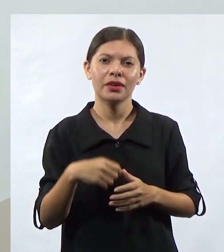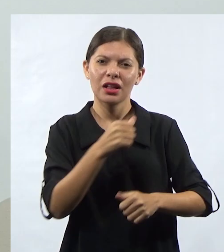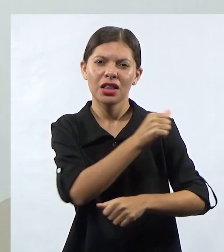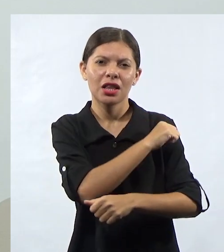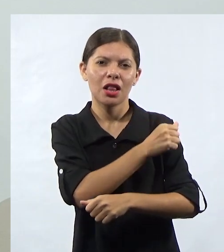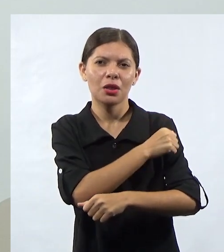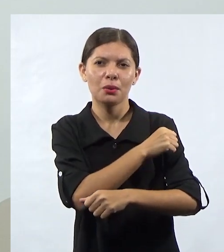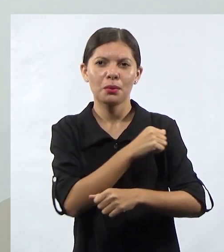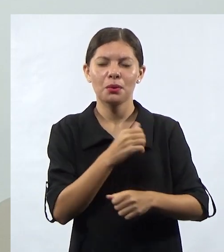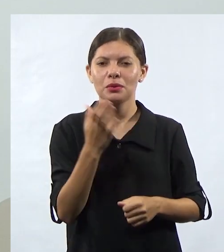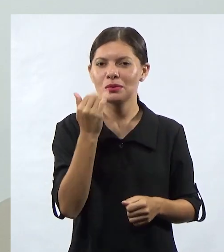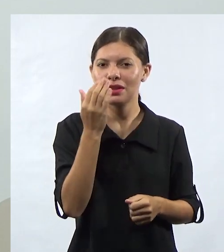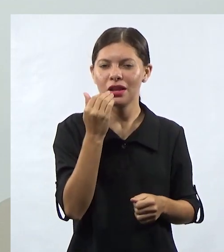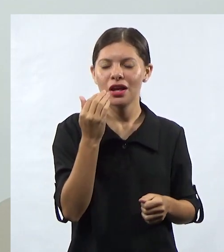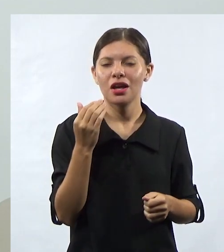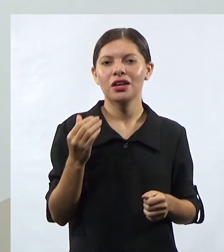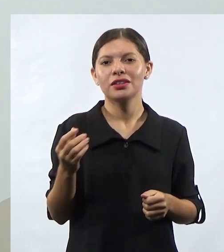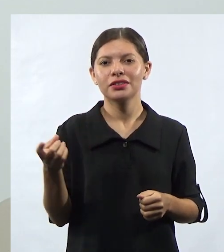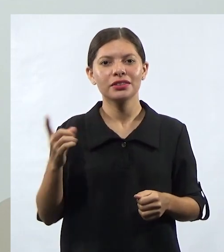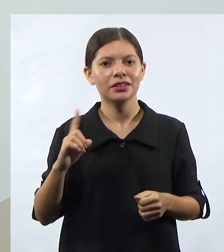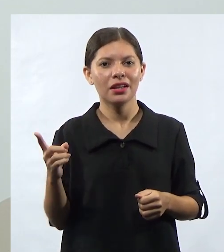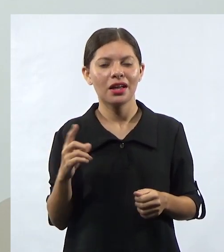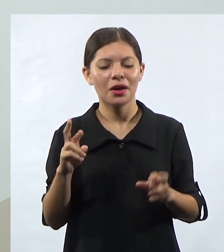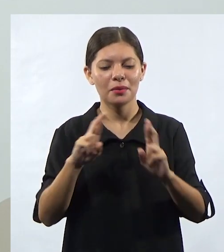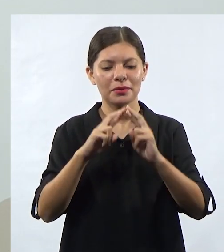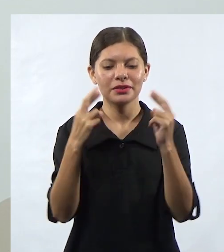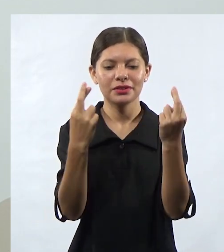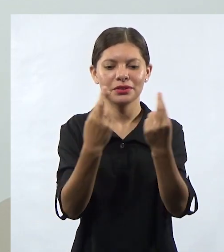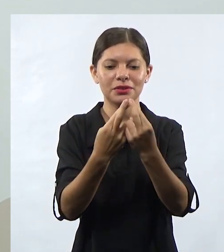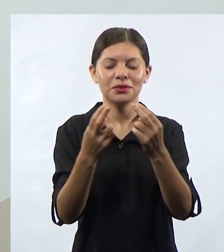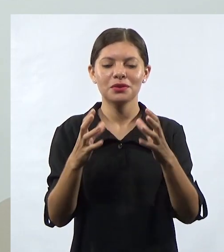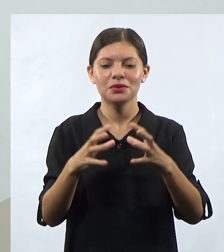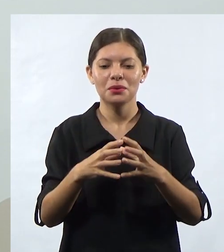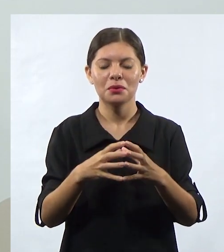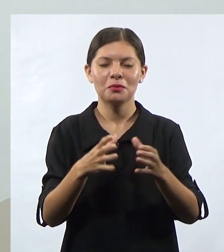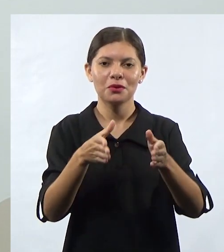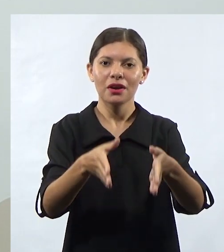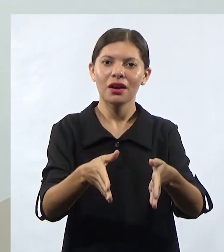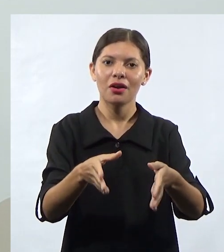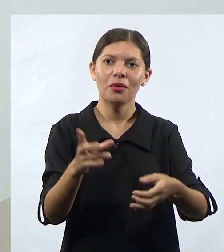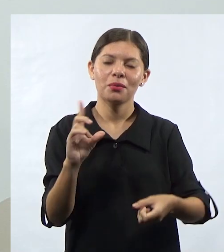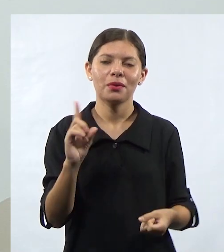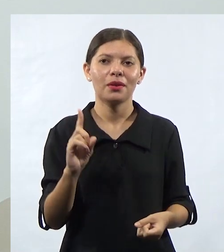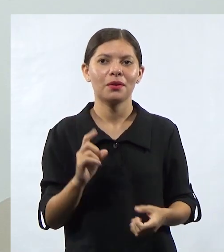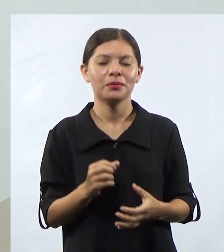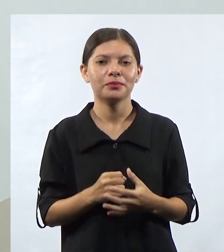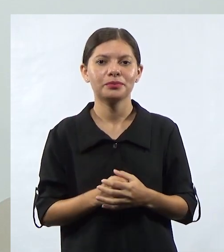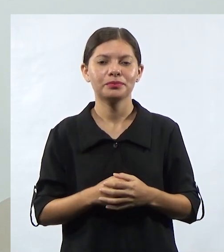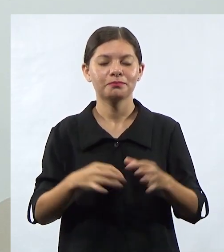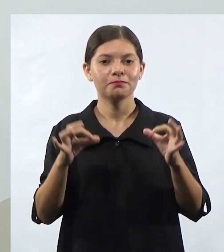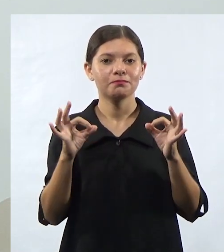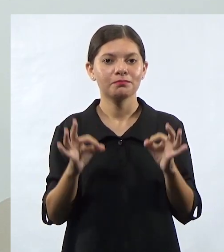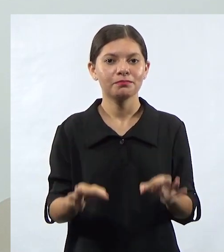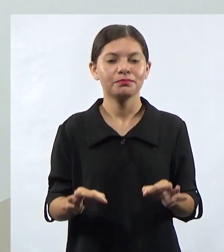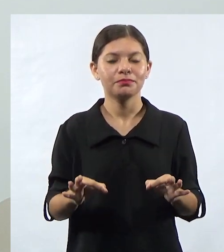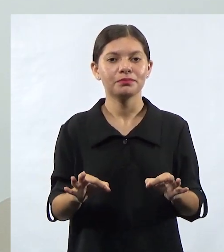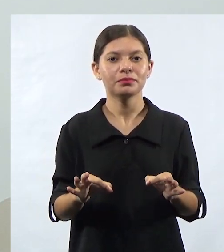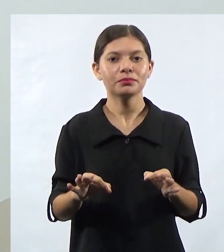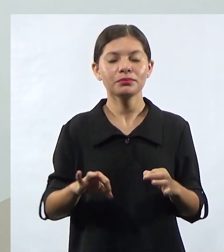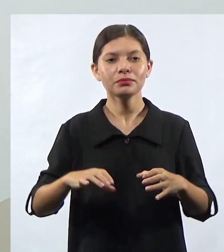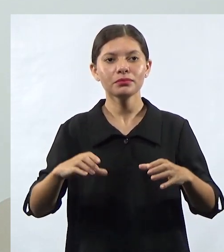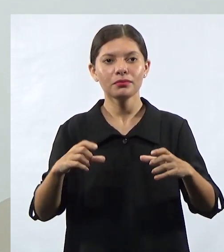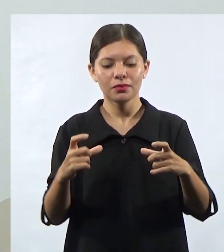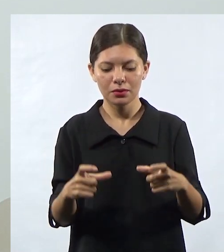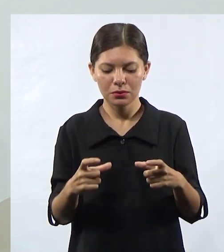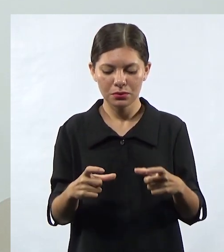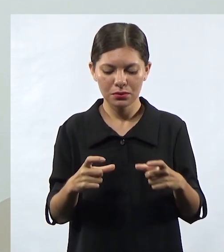ter que preparar um lanche para as reuniões do grupo focal. Não, o ideal é isso que o professor Saulo comentou, que seja um